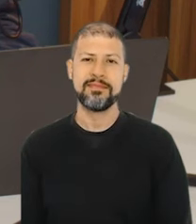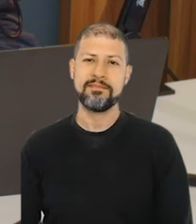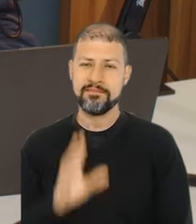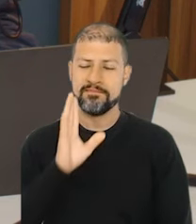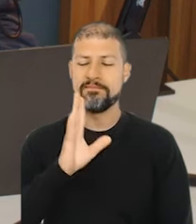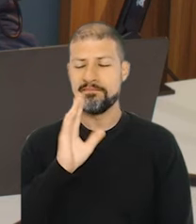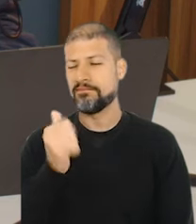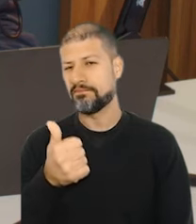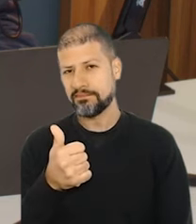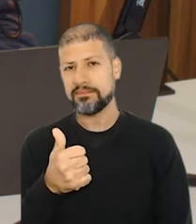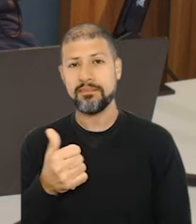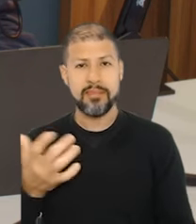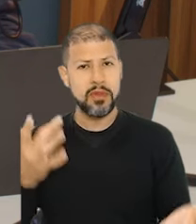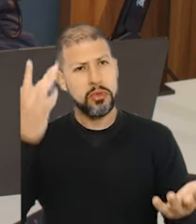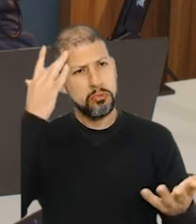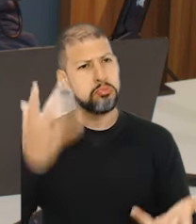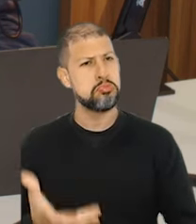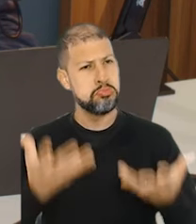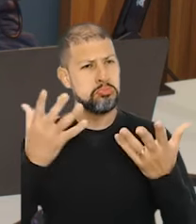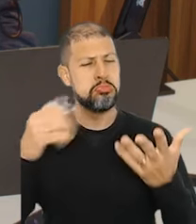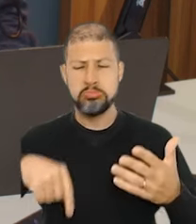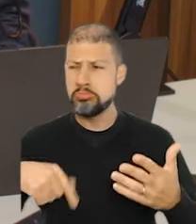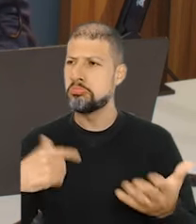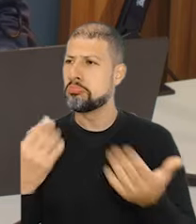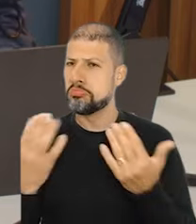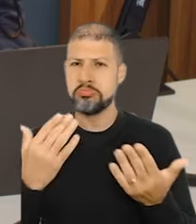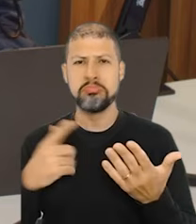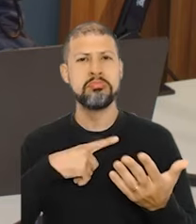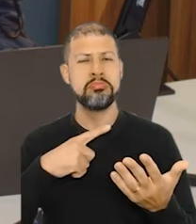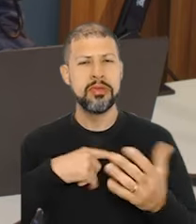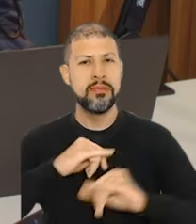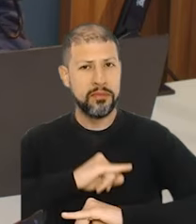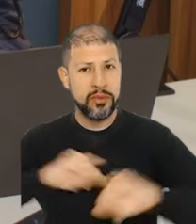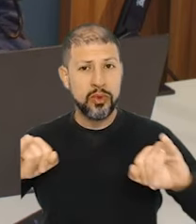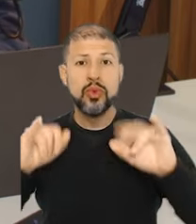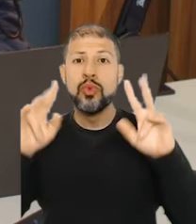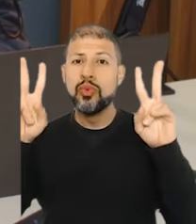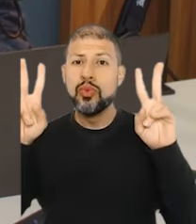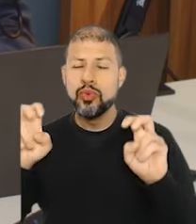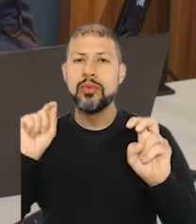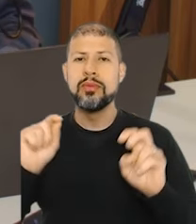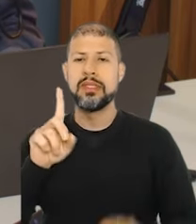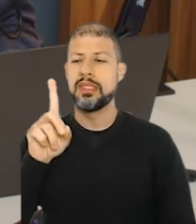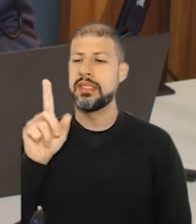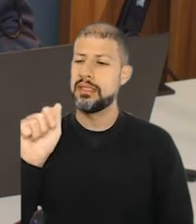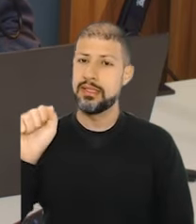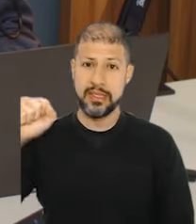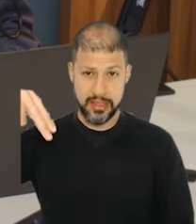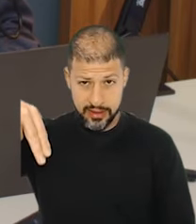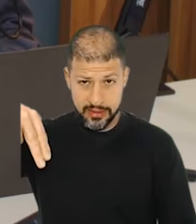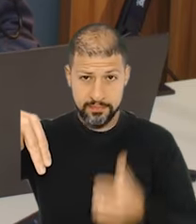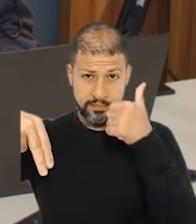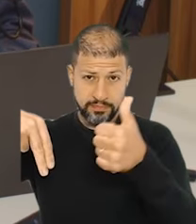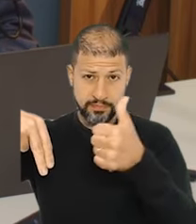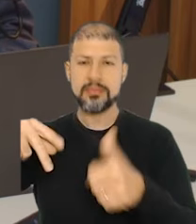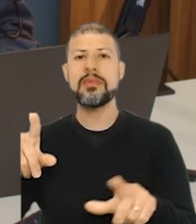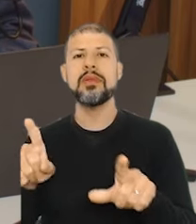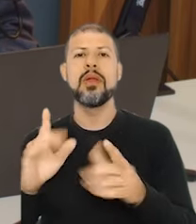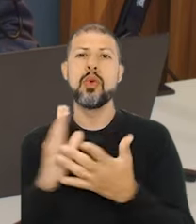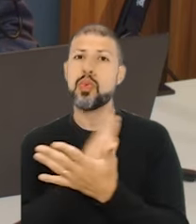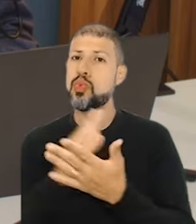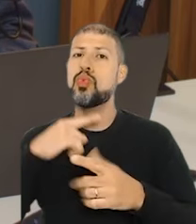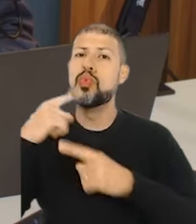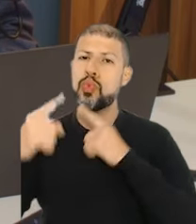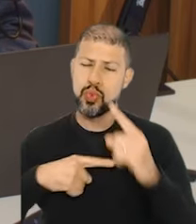então enfim eu acho que foi muito rico aqui essa informação né que nós tivemos sobre sobre a declaração no todo Lógico que algumas